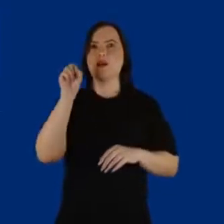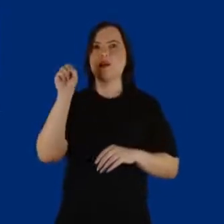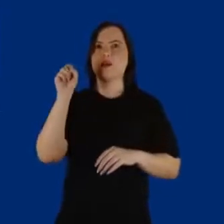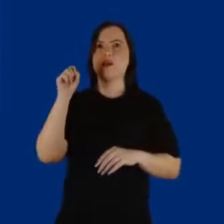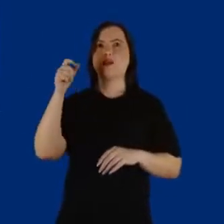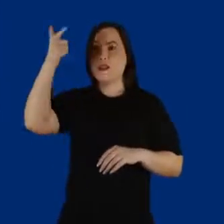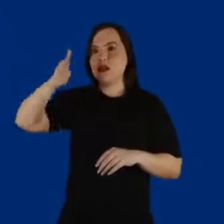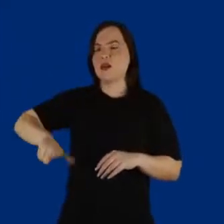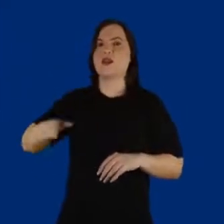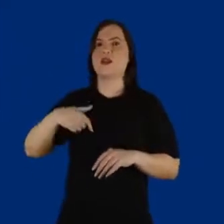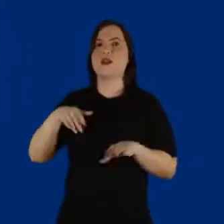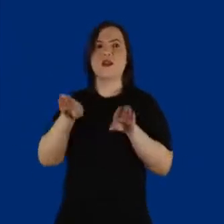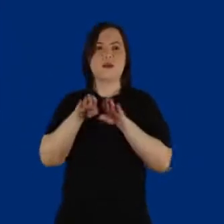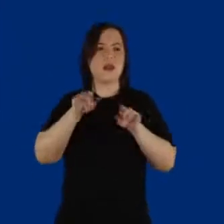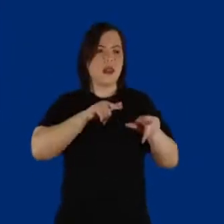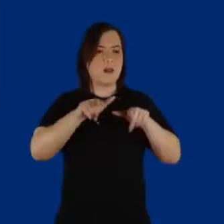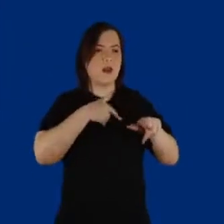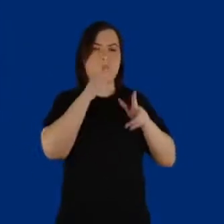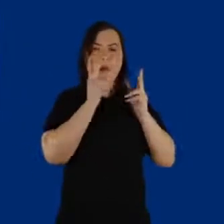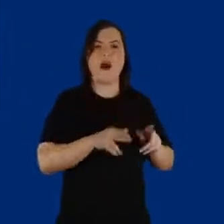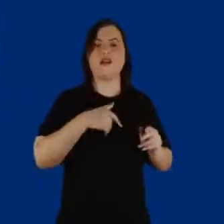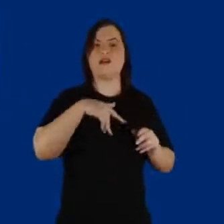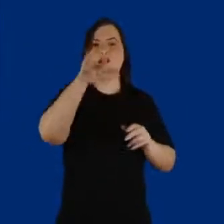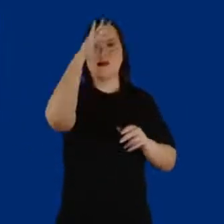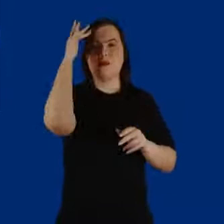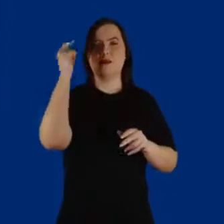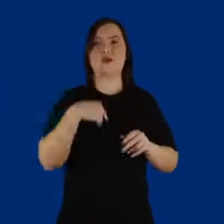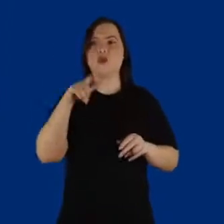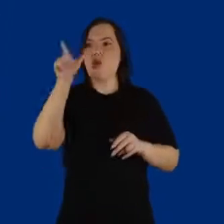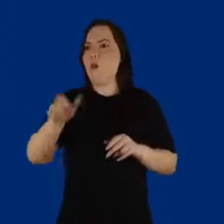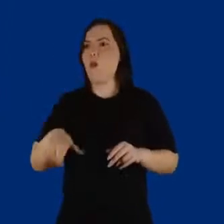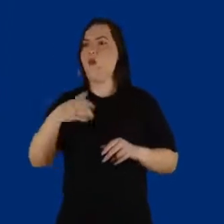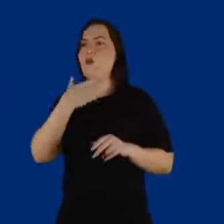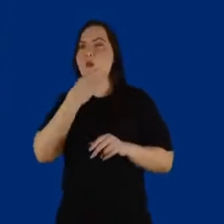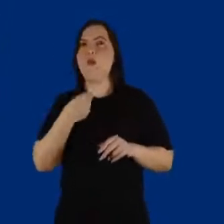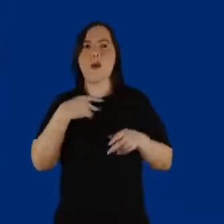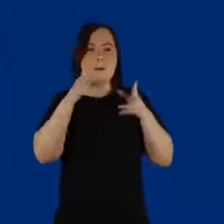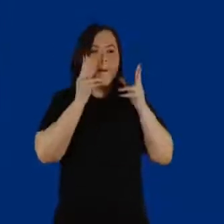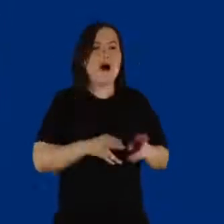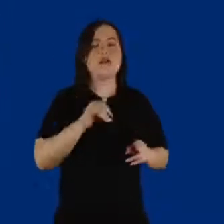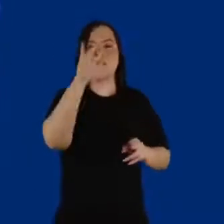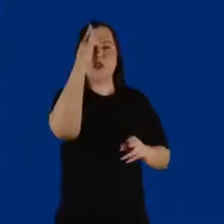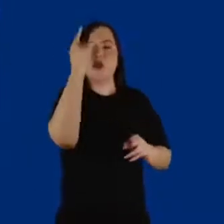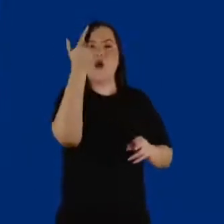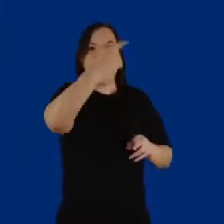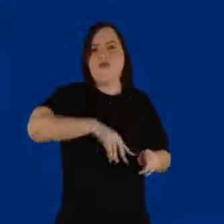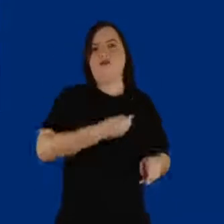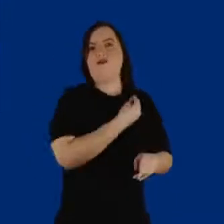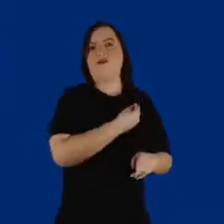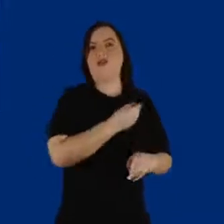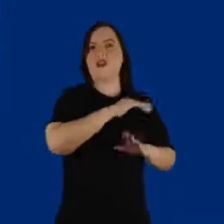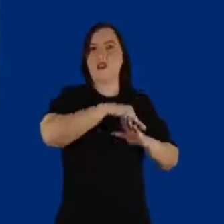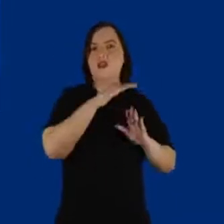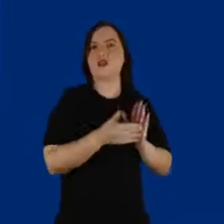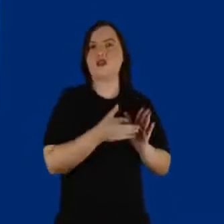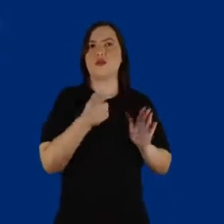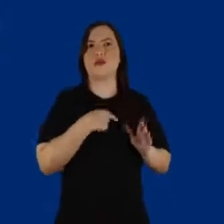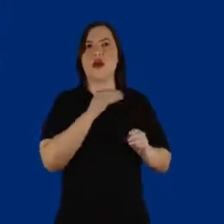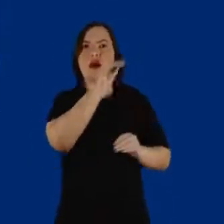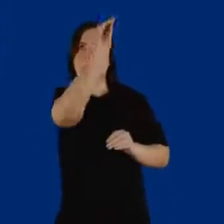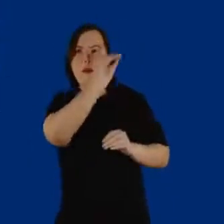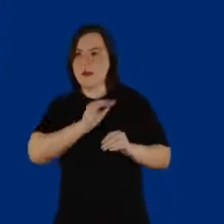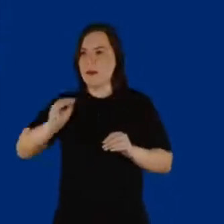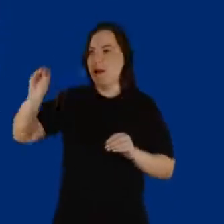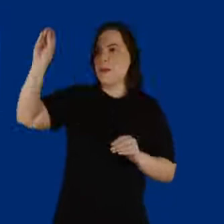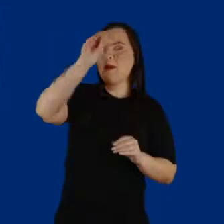trabalhou com as mesmas pessoas a vida inteira. O Brecht trabalhou com as mesmas pessoas a vida inteira. A gente não tem que ficar pulando de galho em galho quando